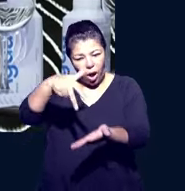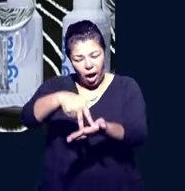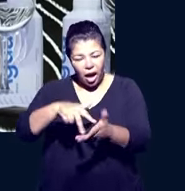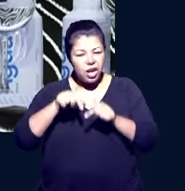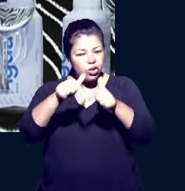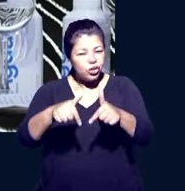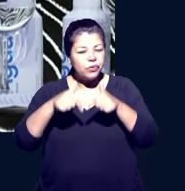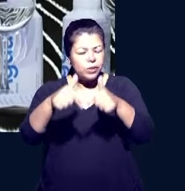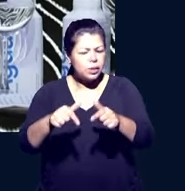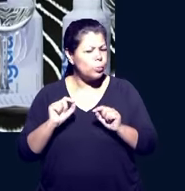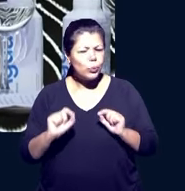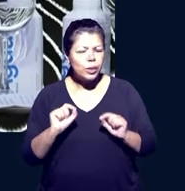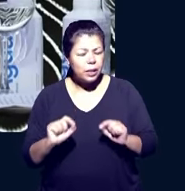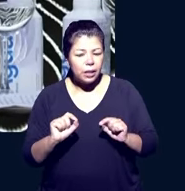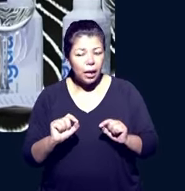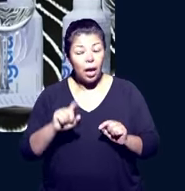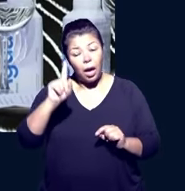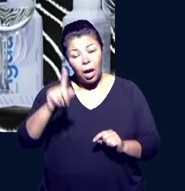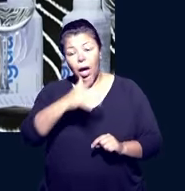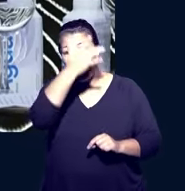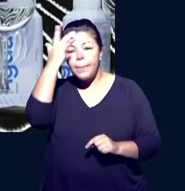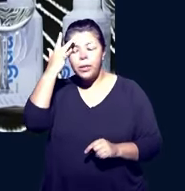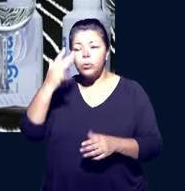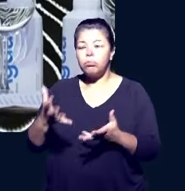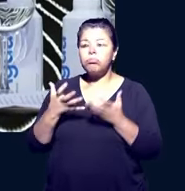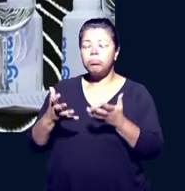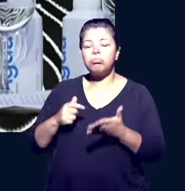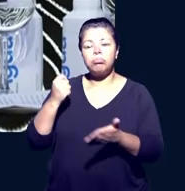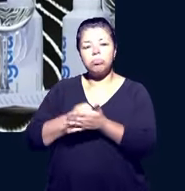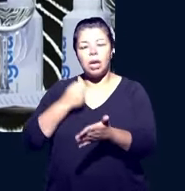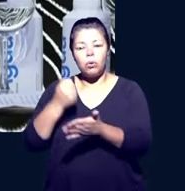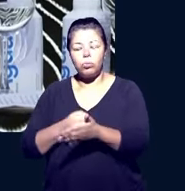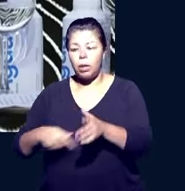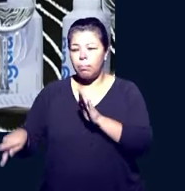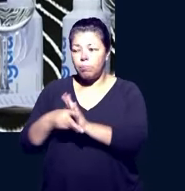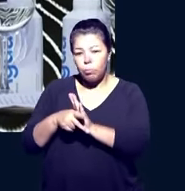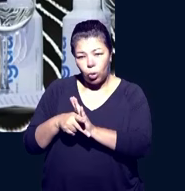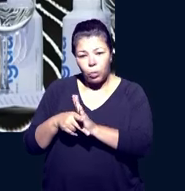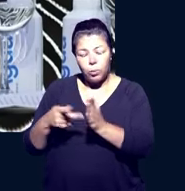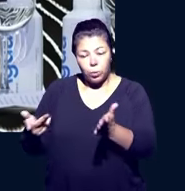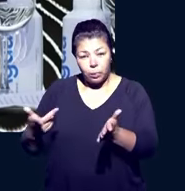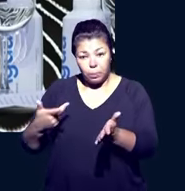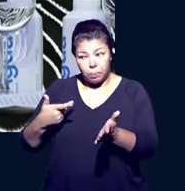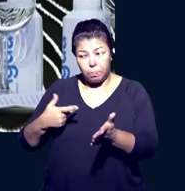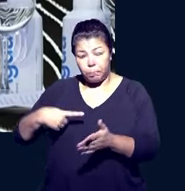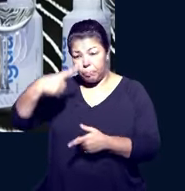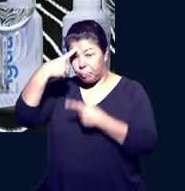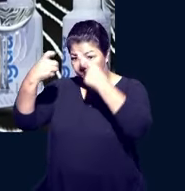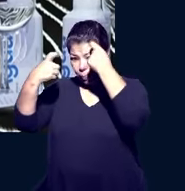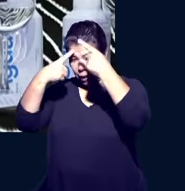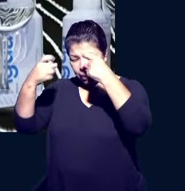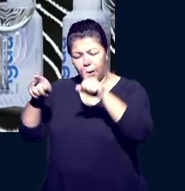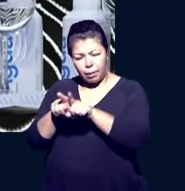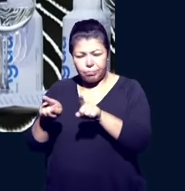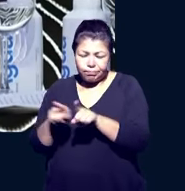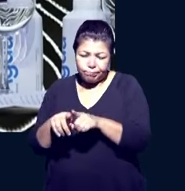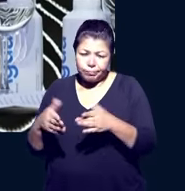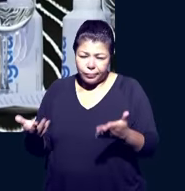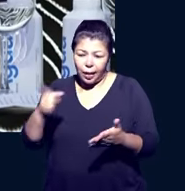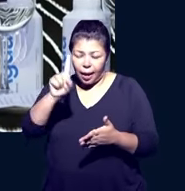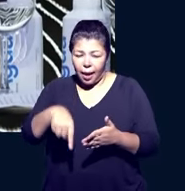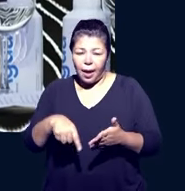uma situação que não foi incialmente contemplada nem pelo constituinte nem pelo legislador portanto é uma certa criação judicial do